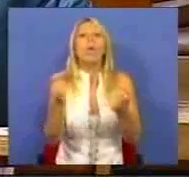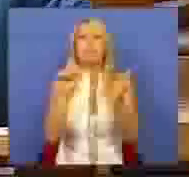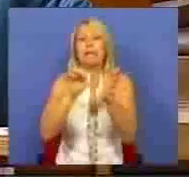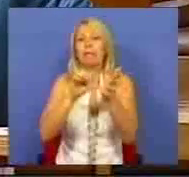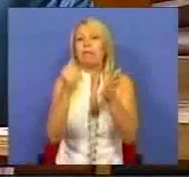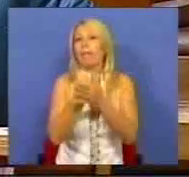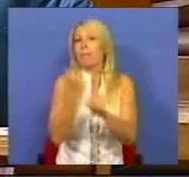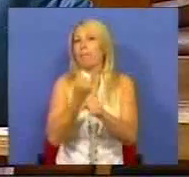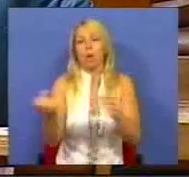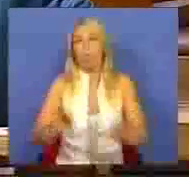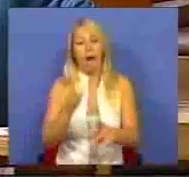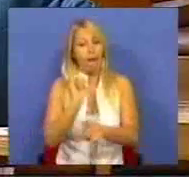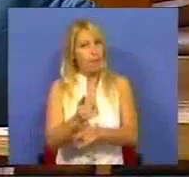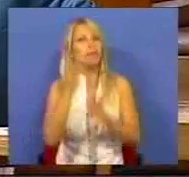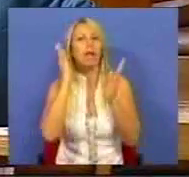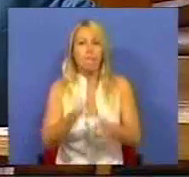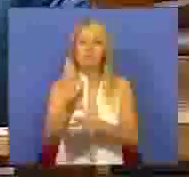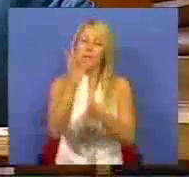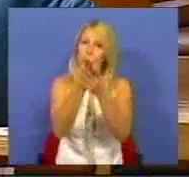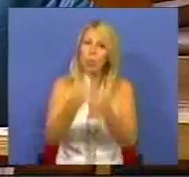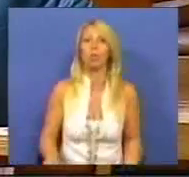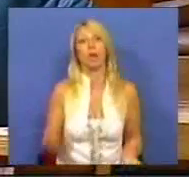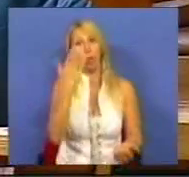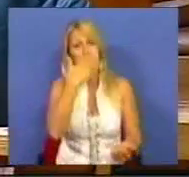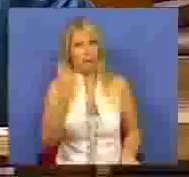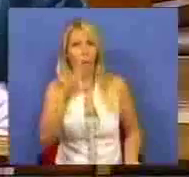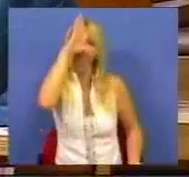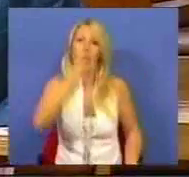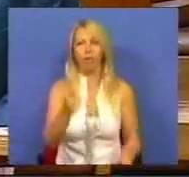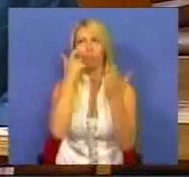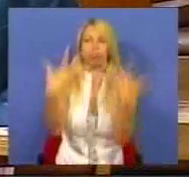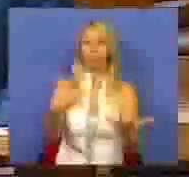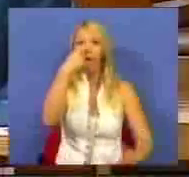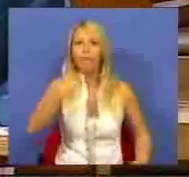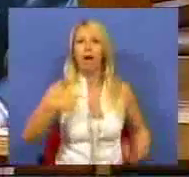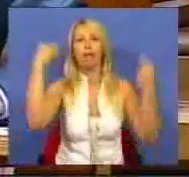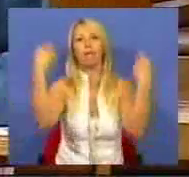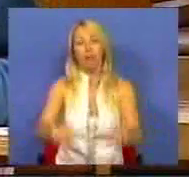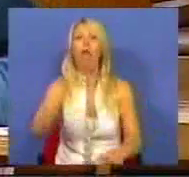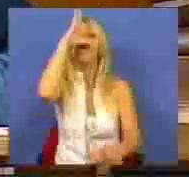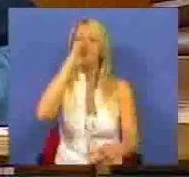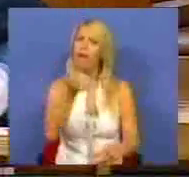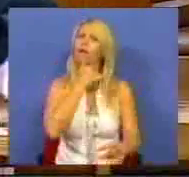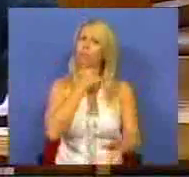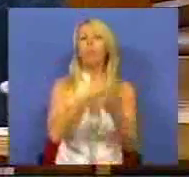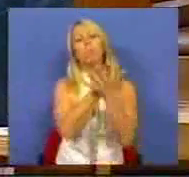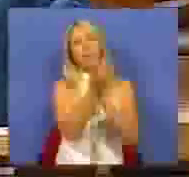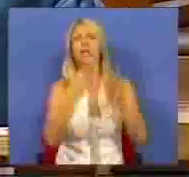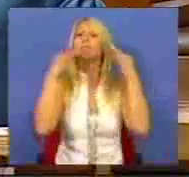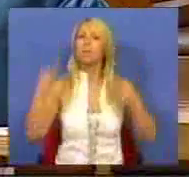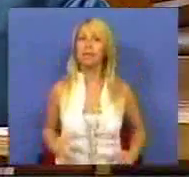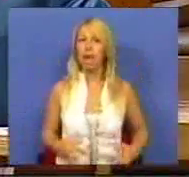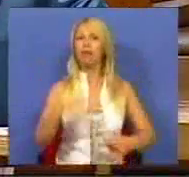que encontrar uma solução, ou então fracassou. O Governo tomou medidas, é certo, prometeu muito, anunciou